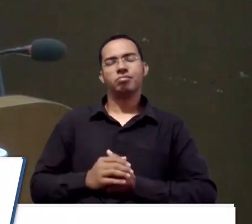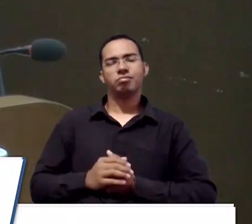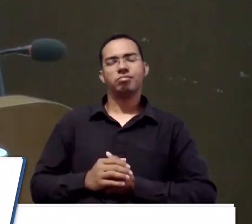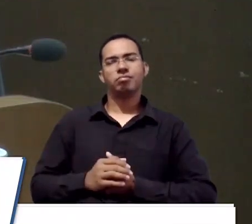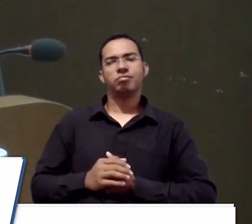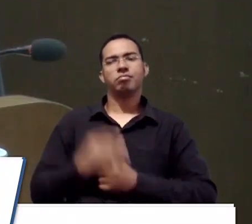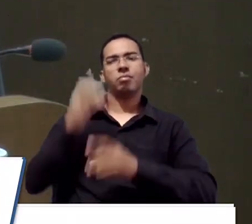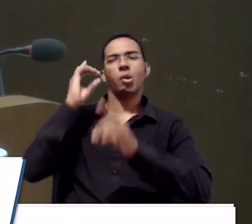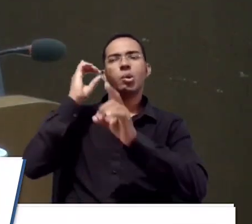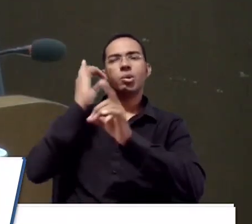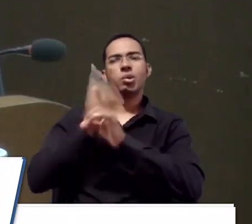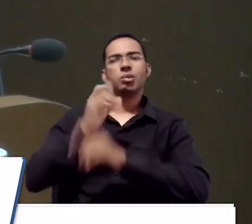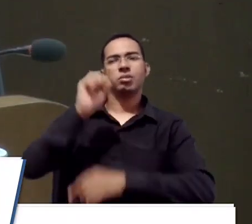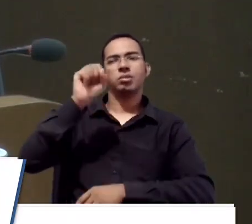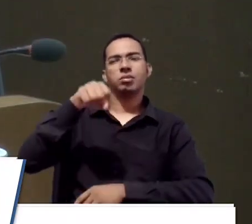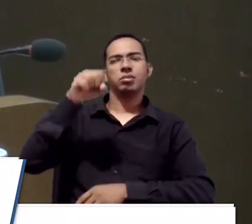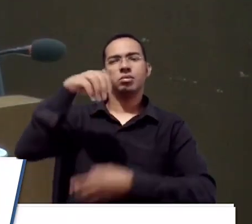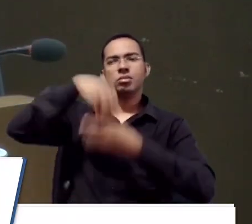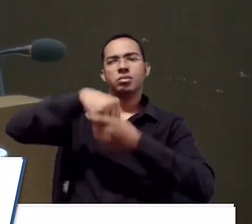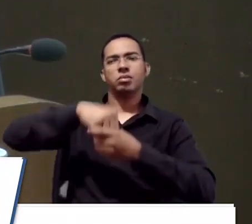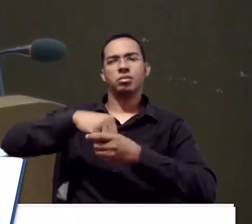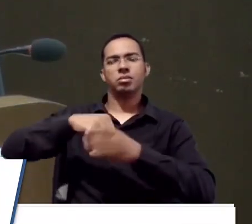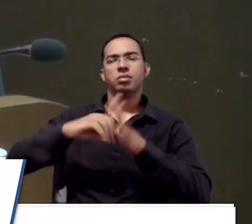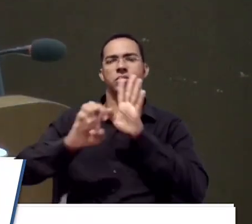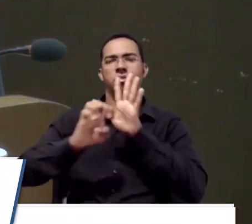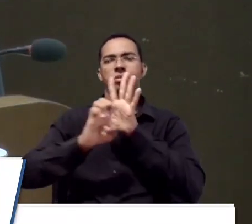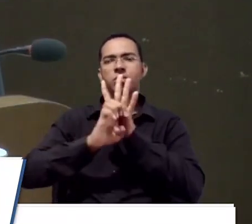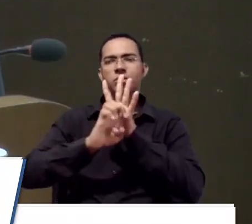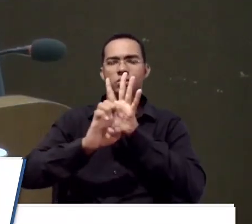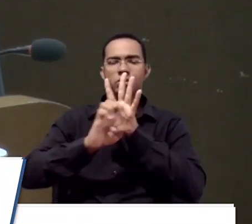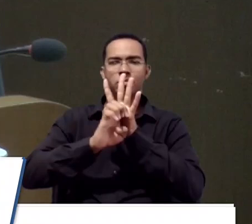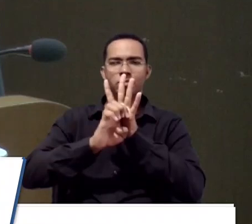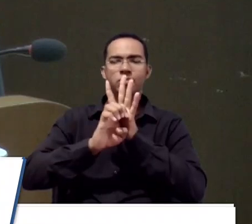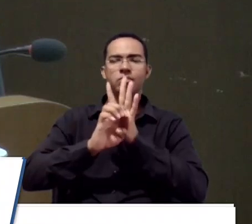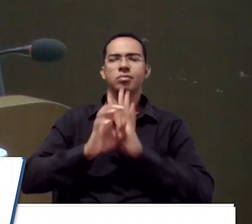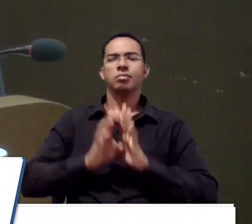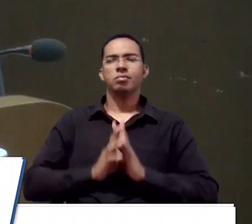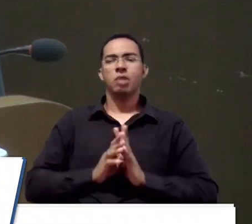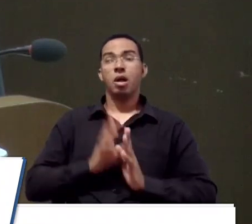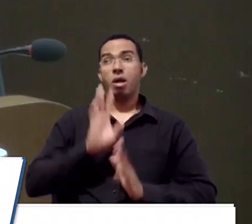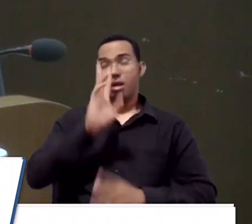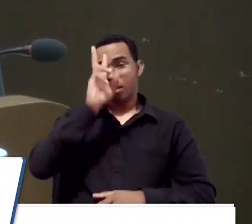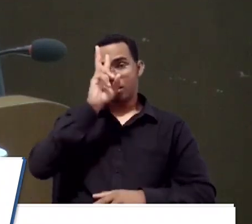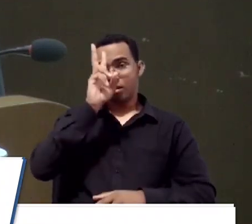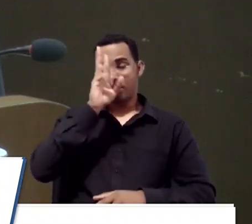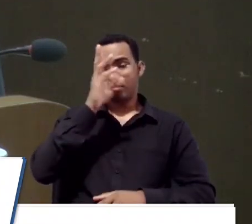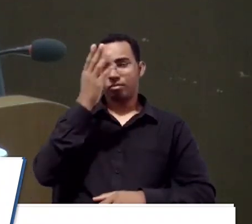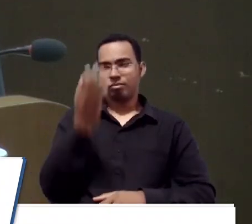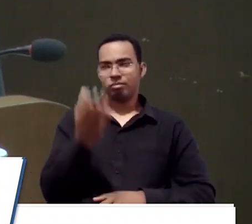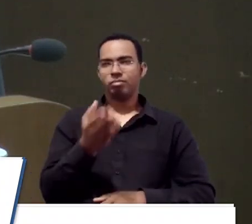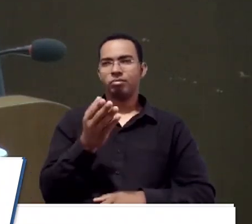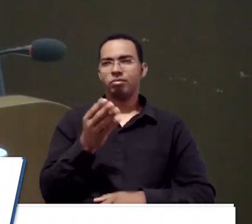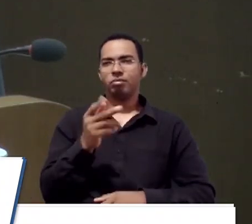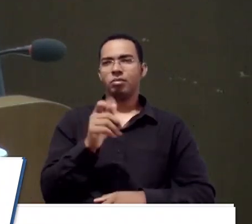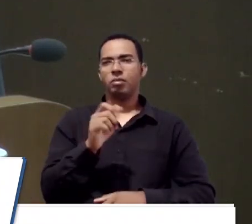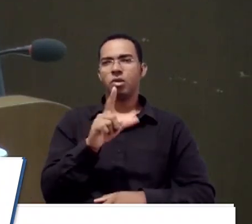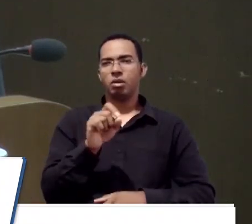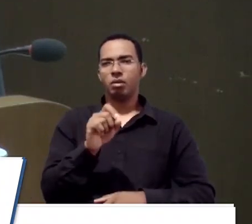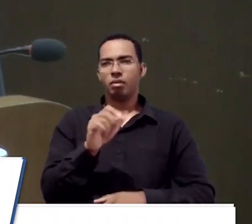encontrou dentro da Igreja Quadrangular, lembro do saudoso Paulo